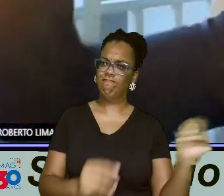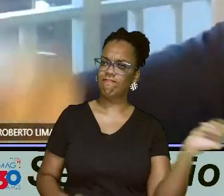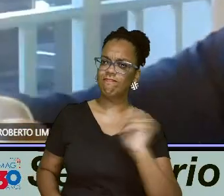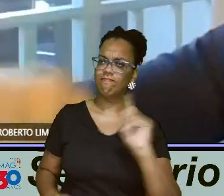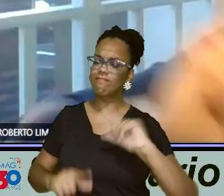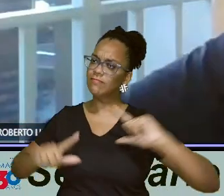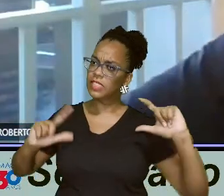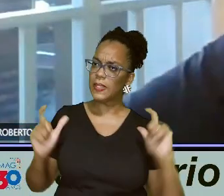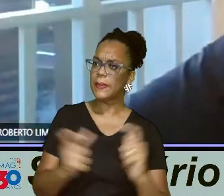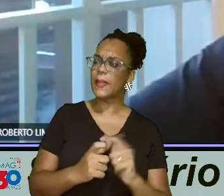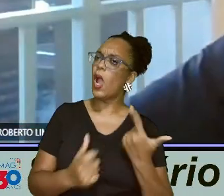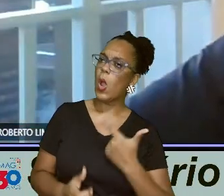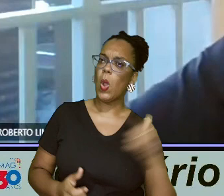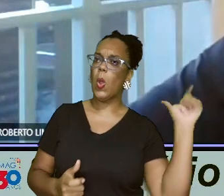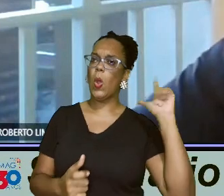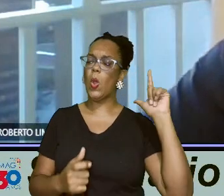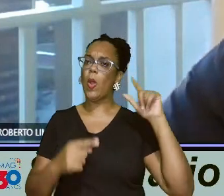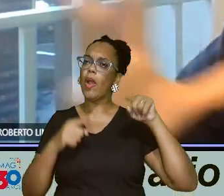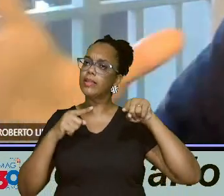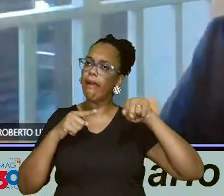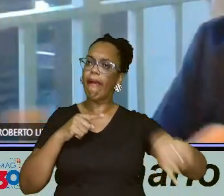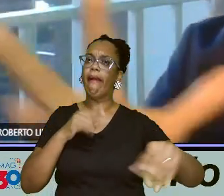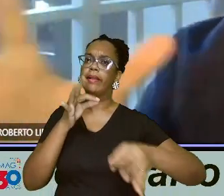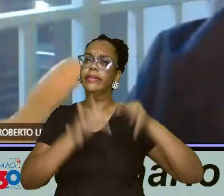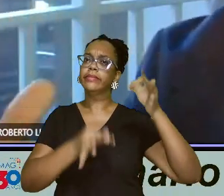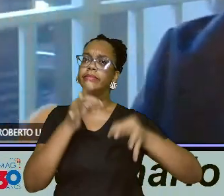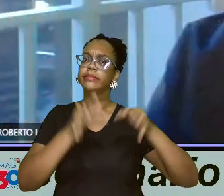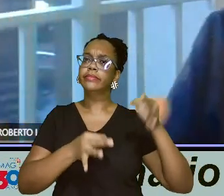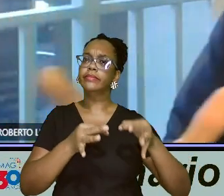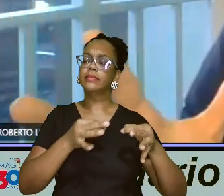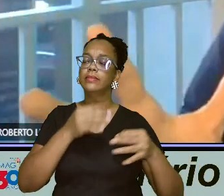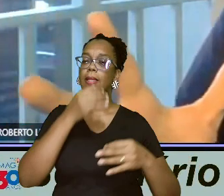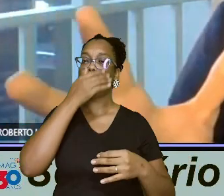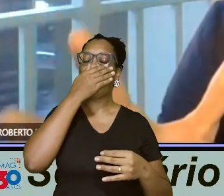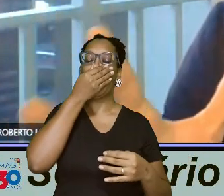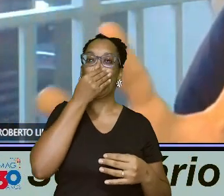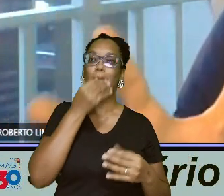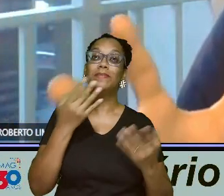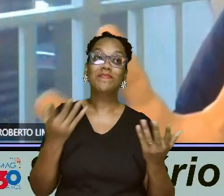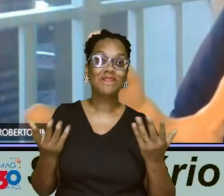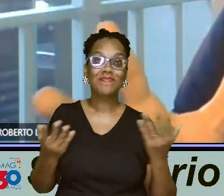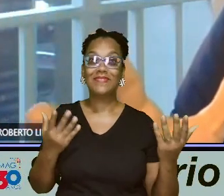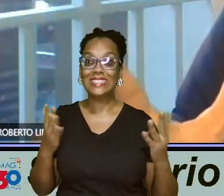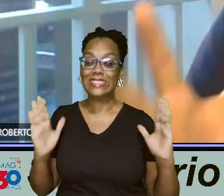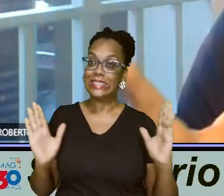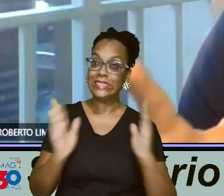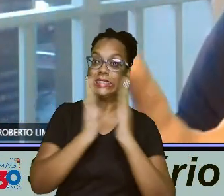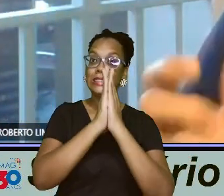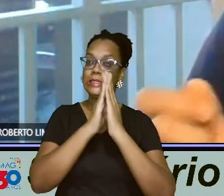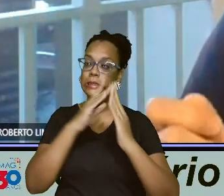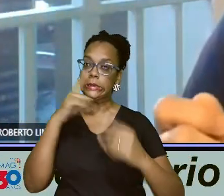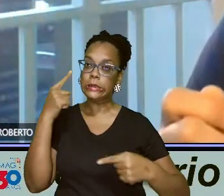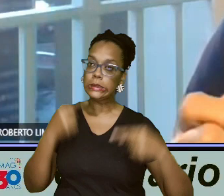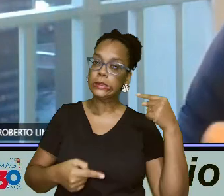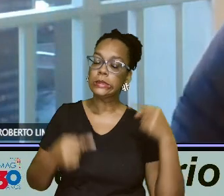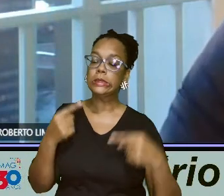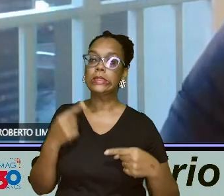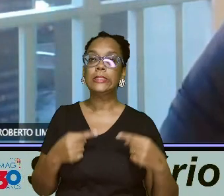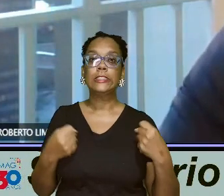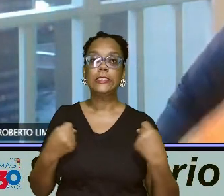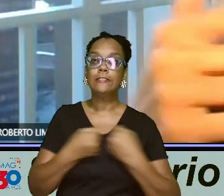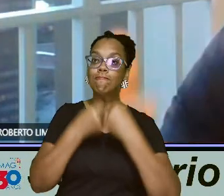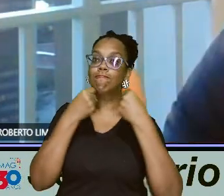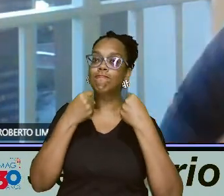lá embaixo, lá no tribunal do júri. Então, e houve um embate, e isso que eu acho